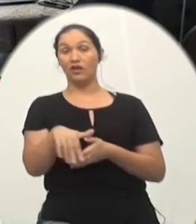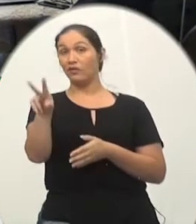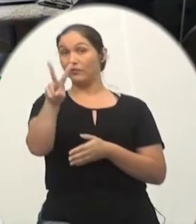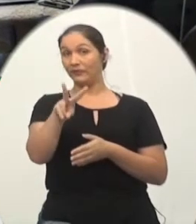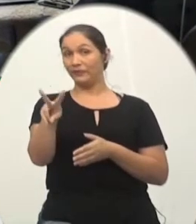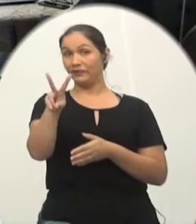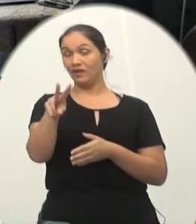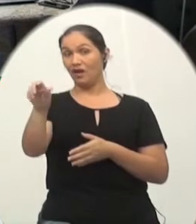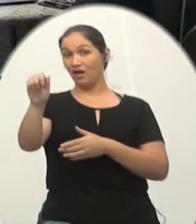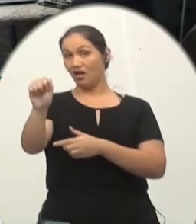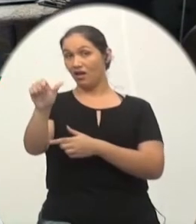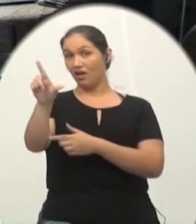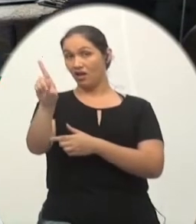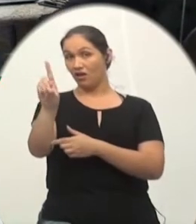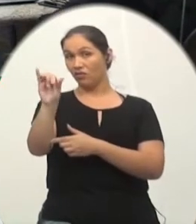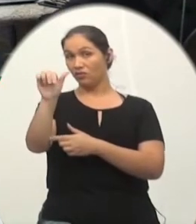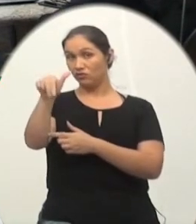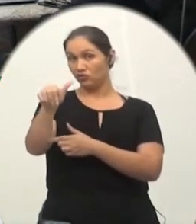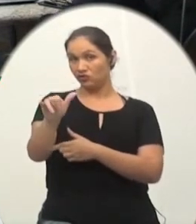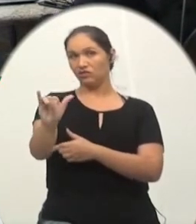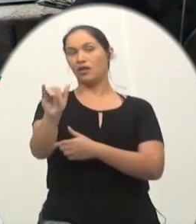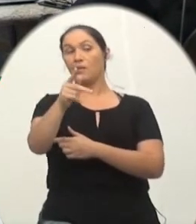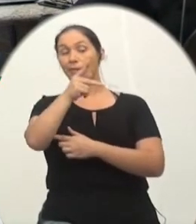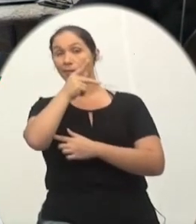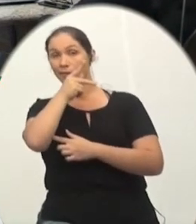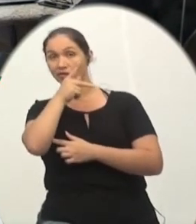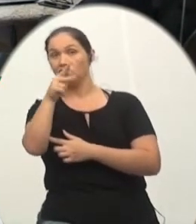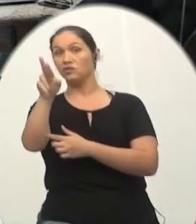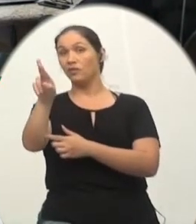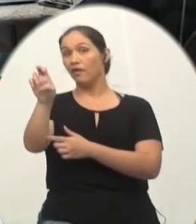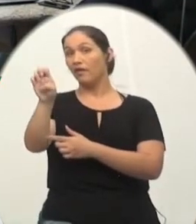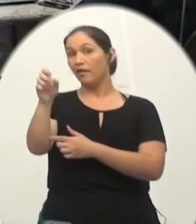Vereador Aldinei João Potelec, Republicanos.